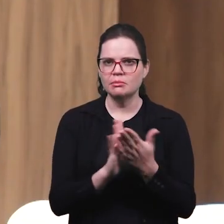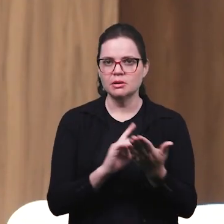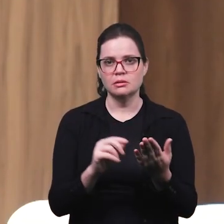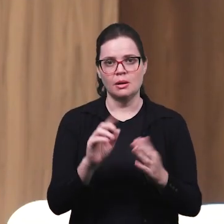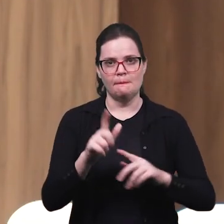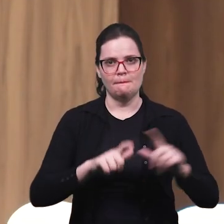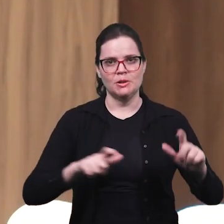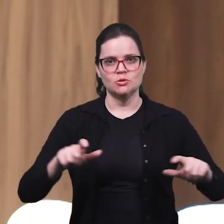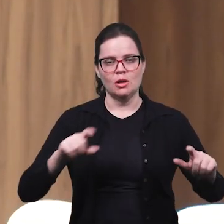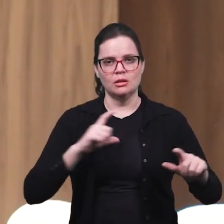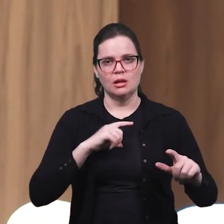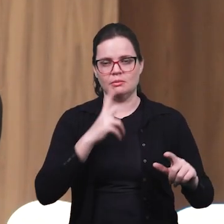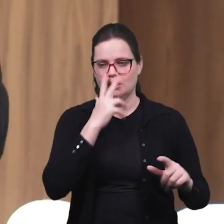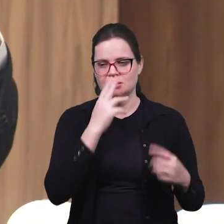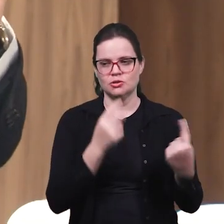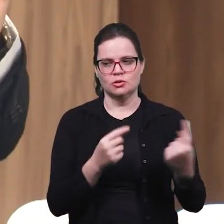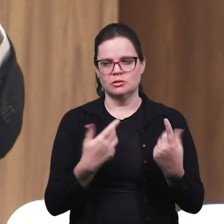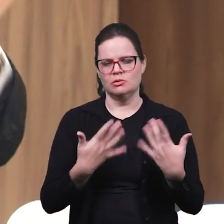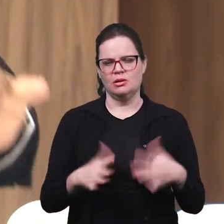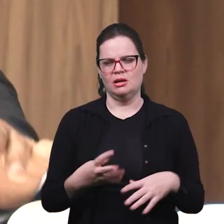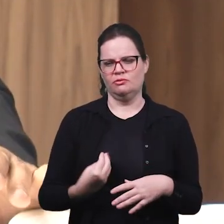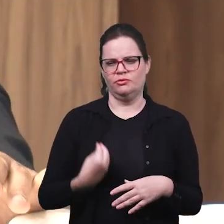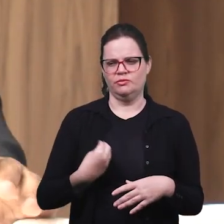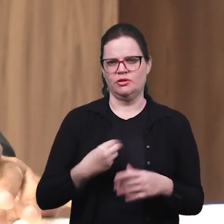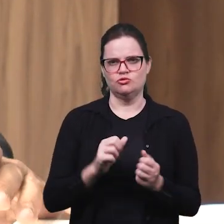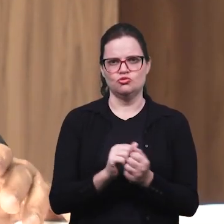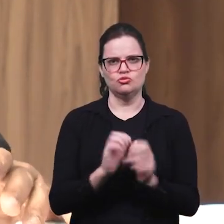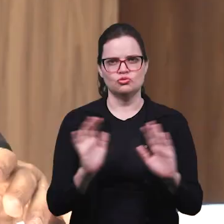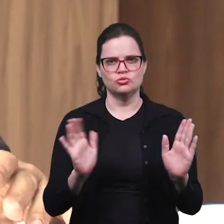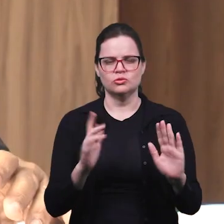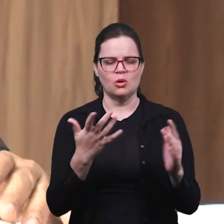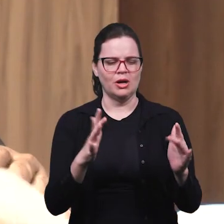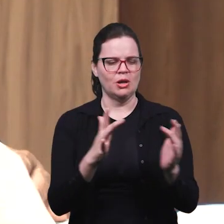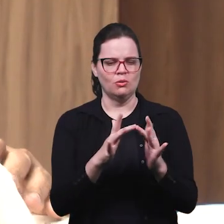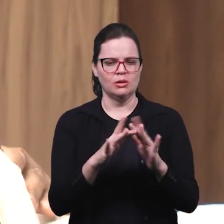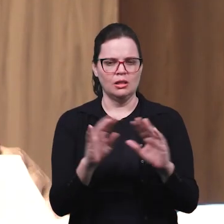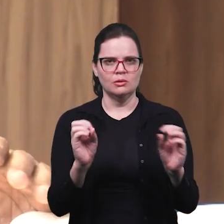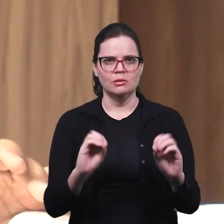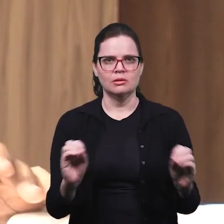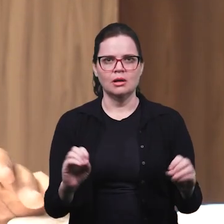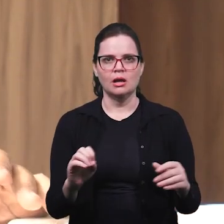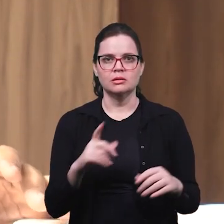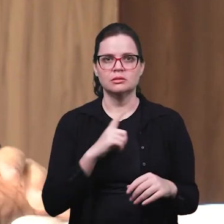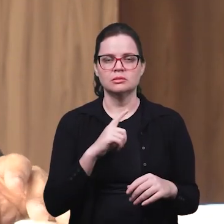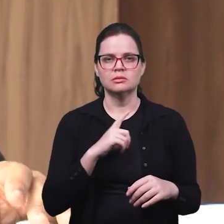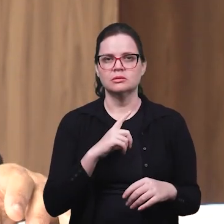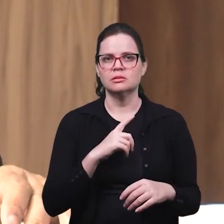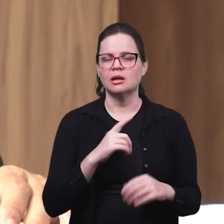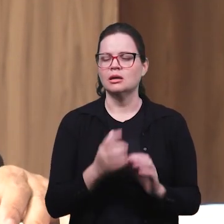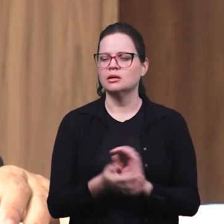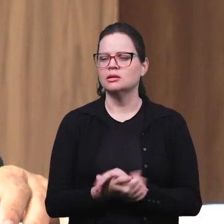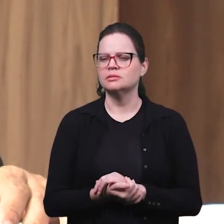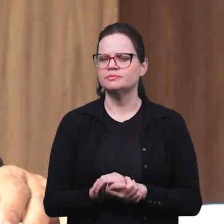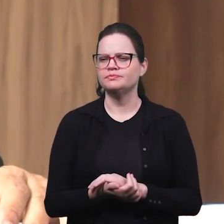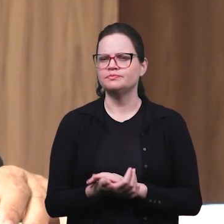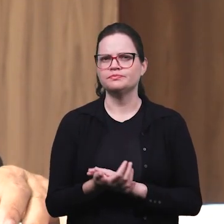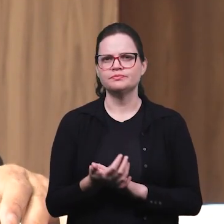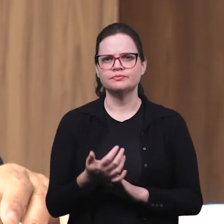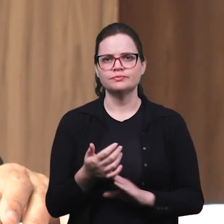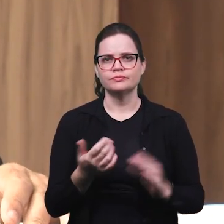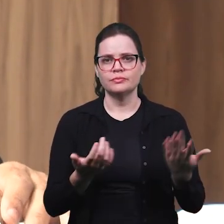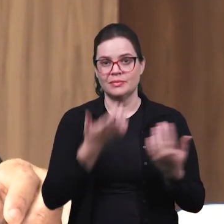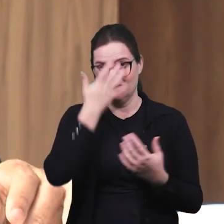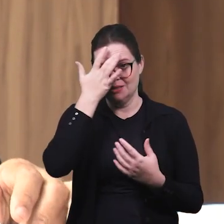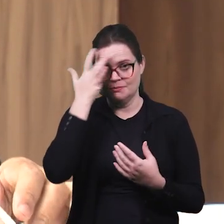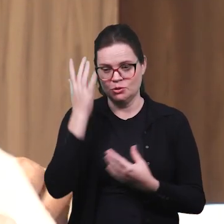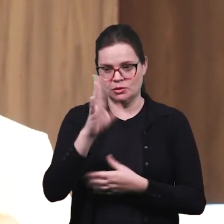dele. Eu não quero contato com ninguém. Tem aquele chamado os que